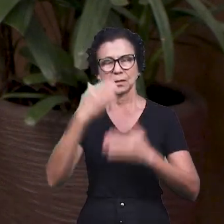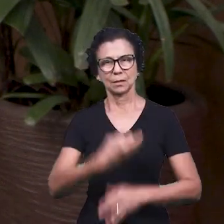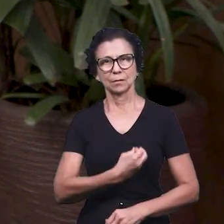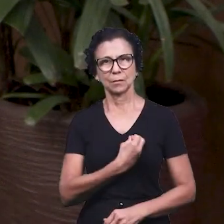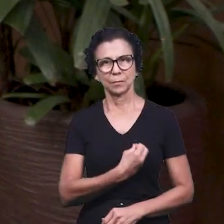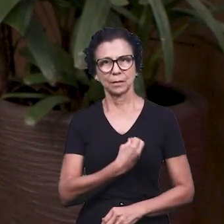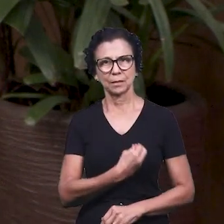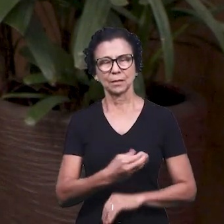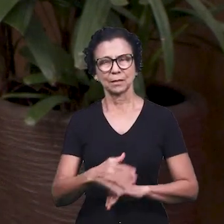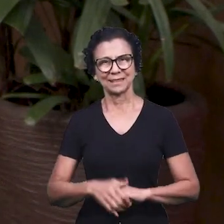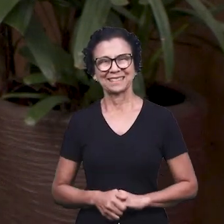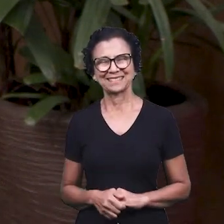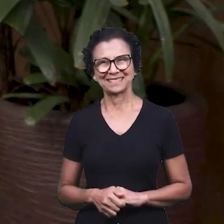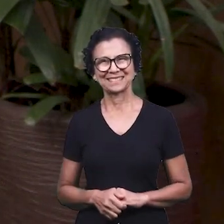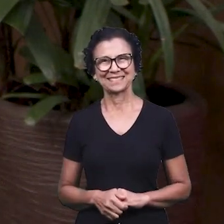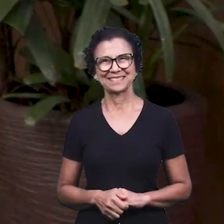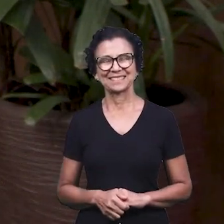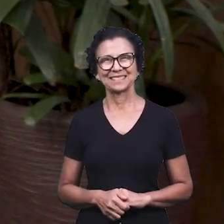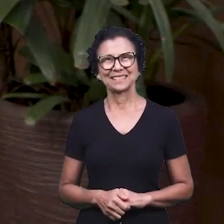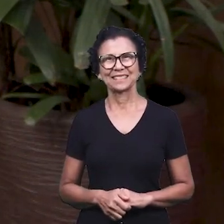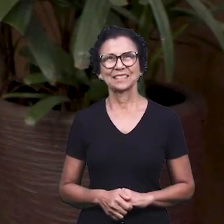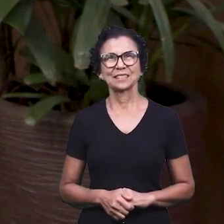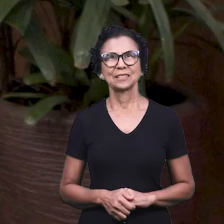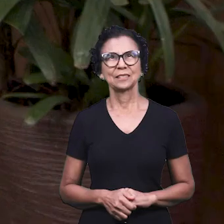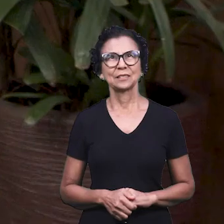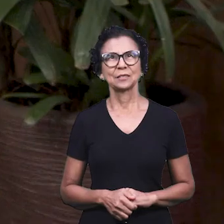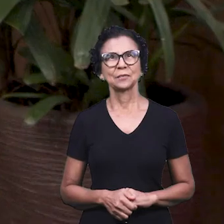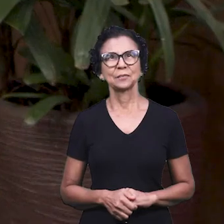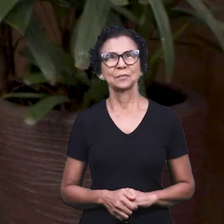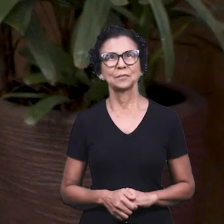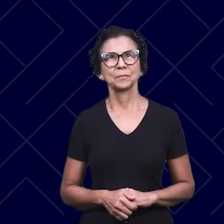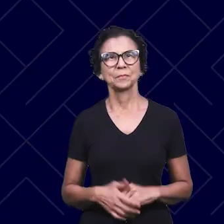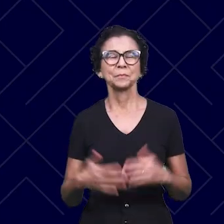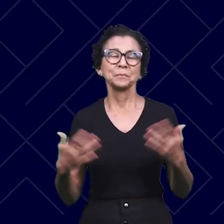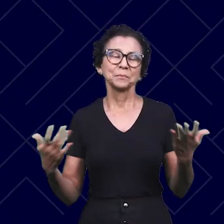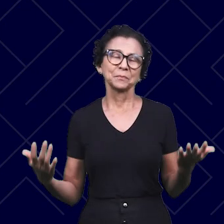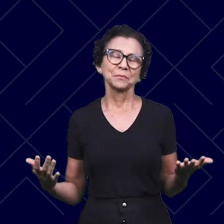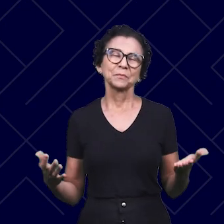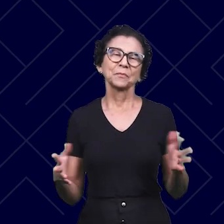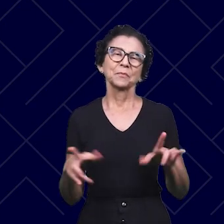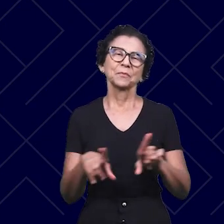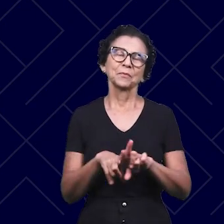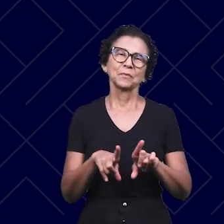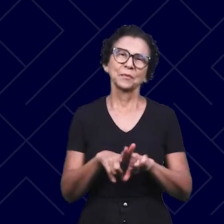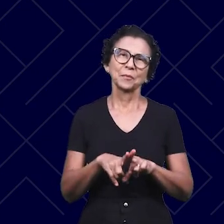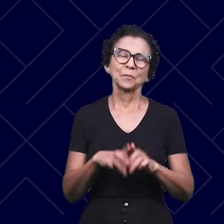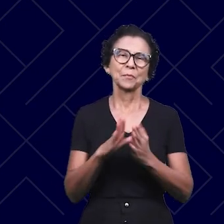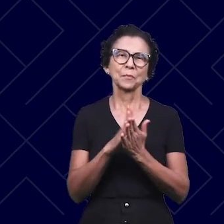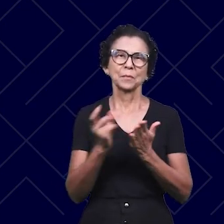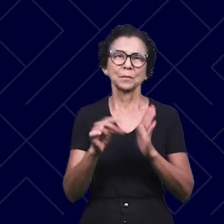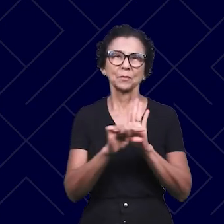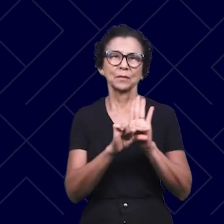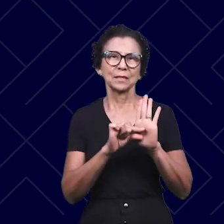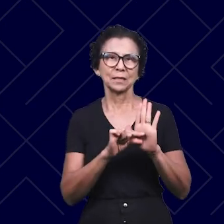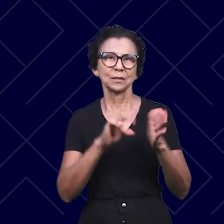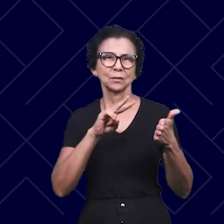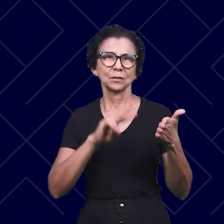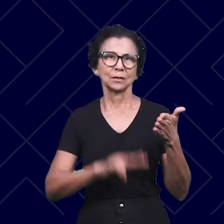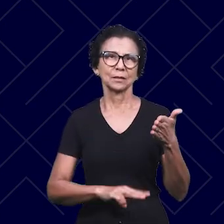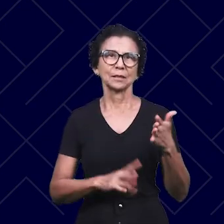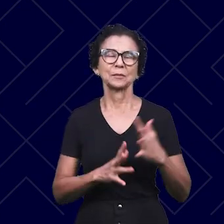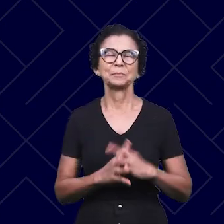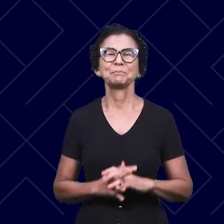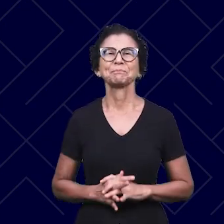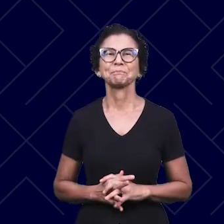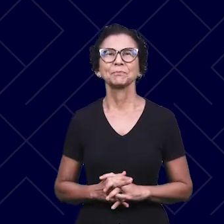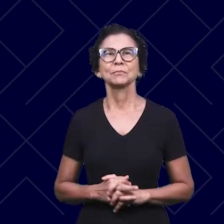Provérbios, capítulo 14, versículo 23, que nos diz assim: Em todo o trabalho há proveito,